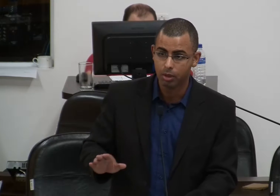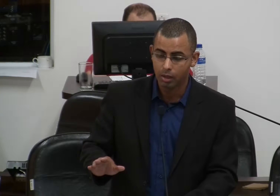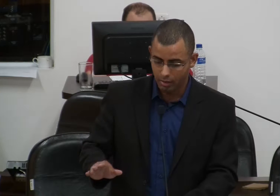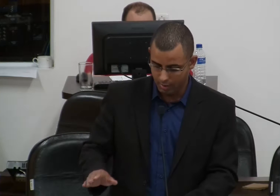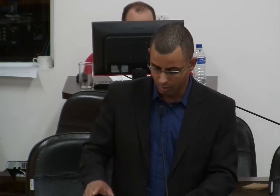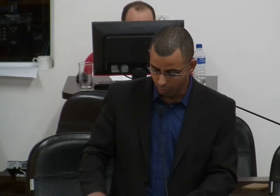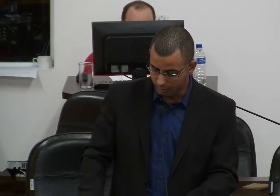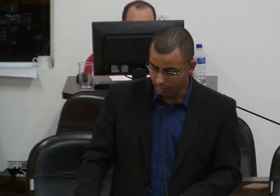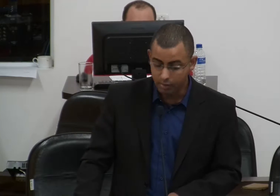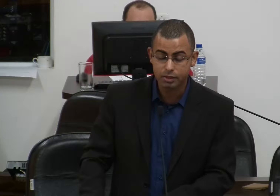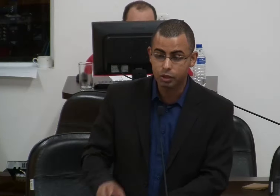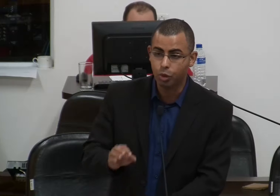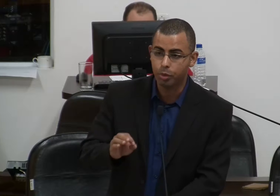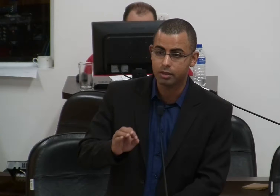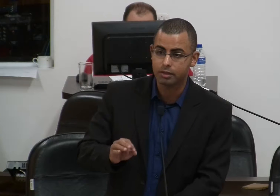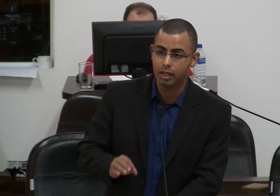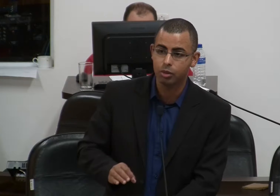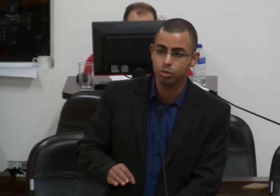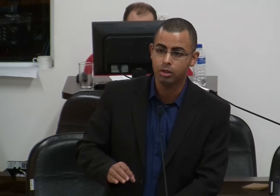meu.